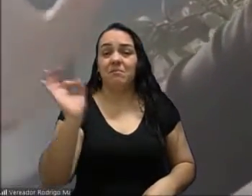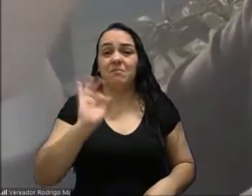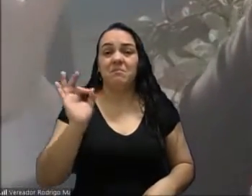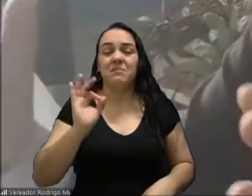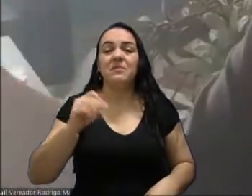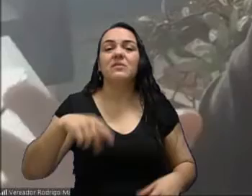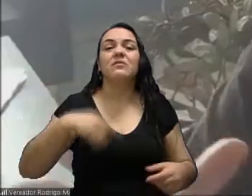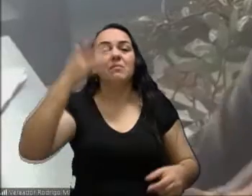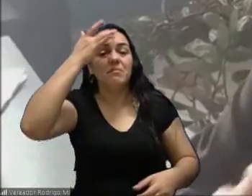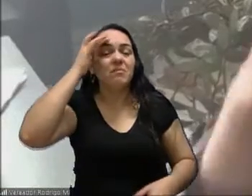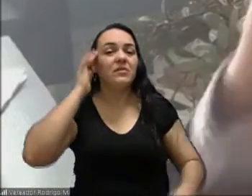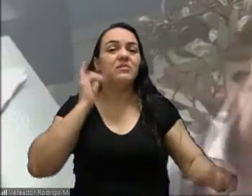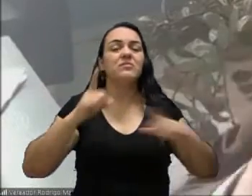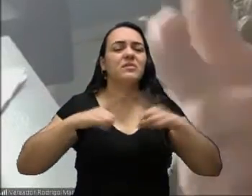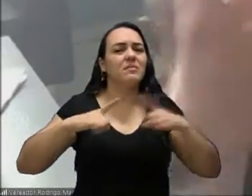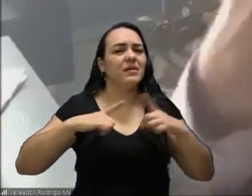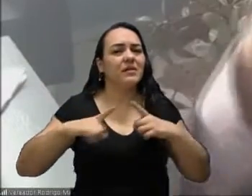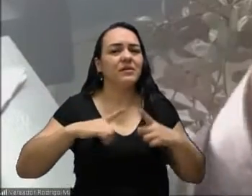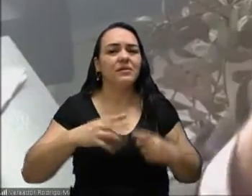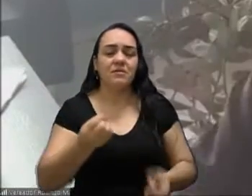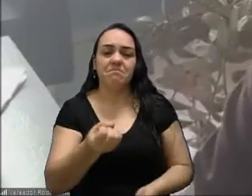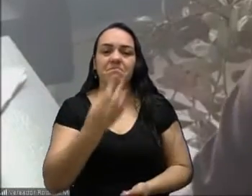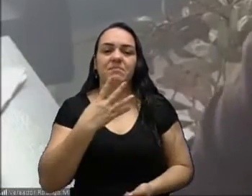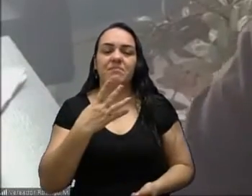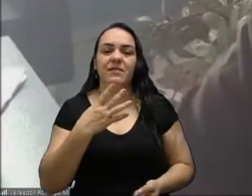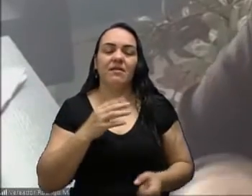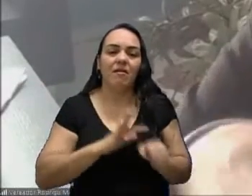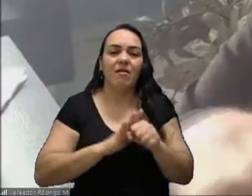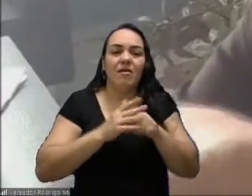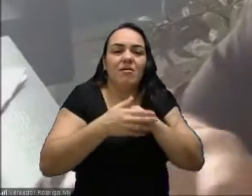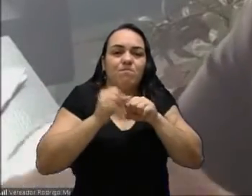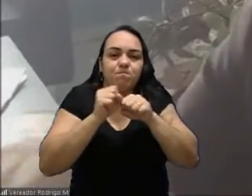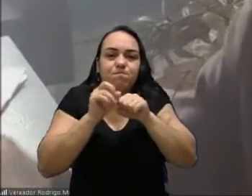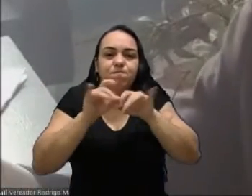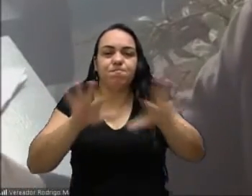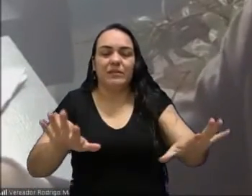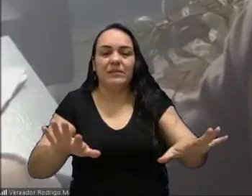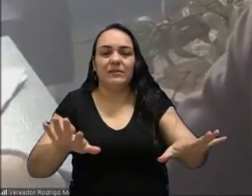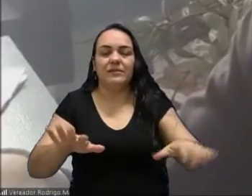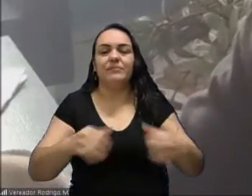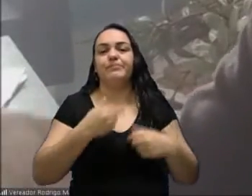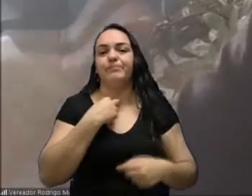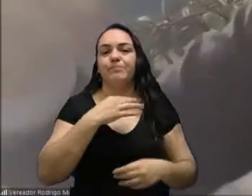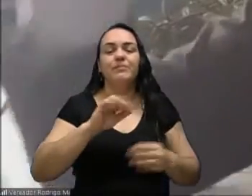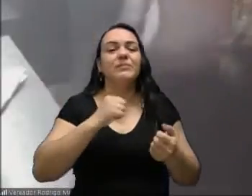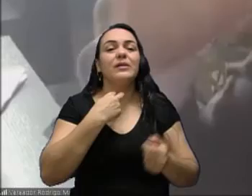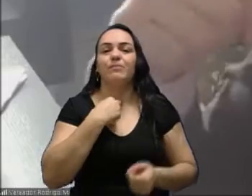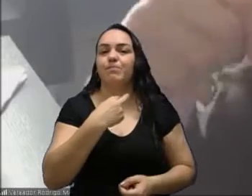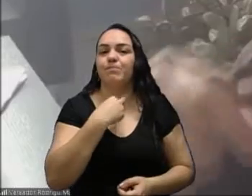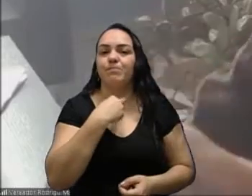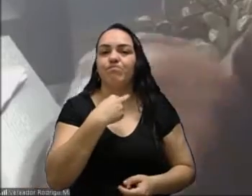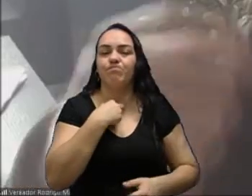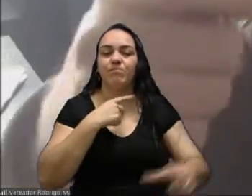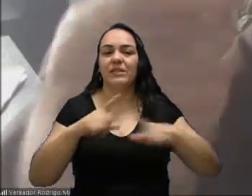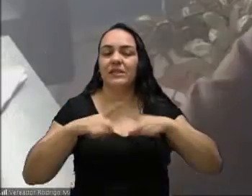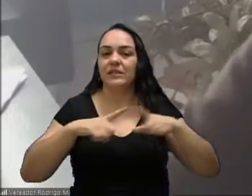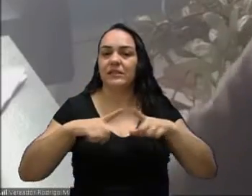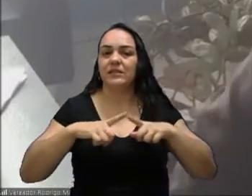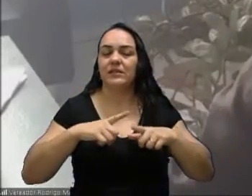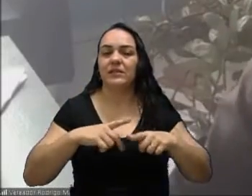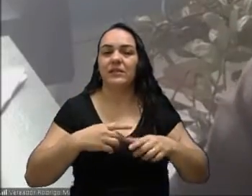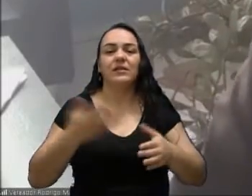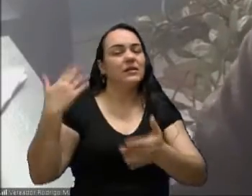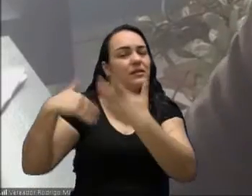trabalhadoras de bem. E o que aconteceu? Veio a pandemia, essas pessoas foram impedidas de trabalhar. lá atrás, eu já havia